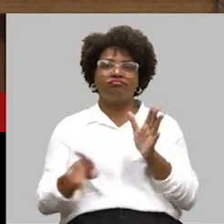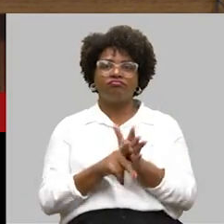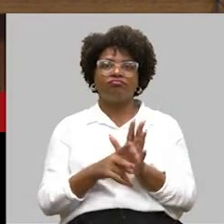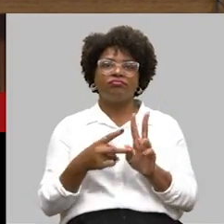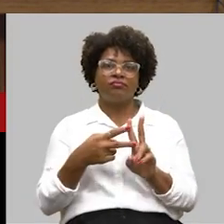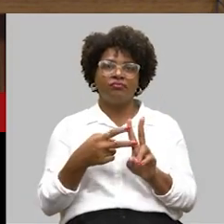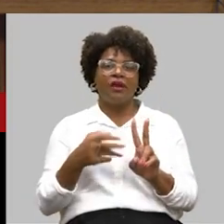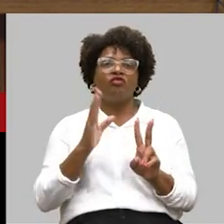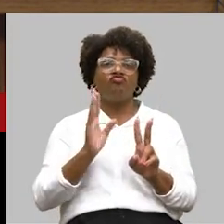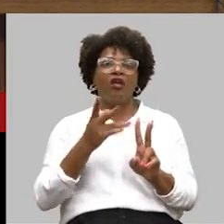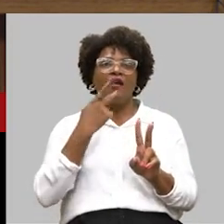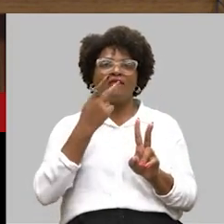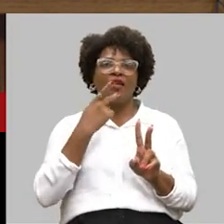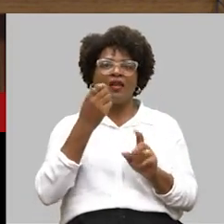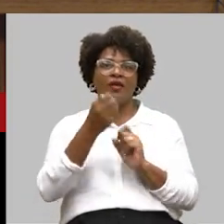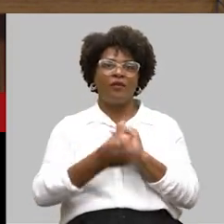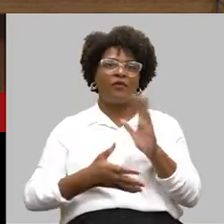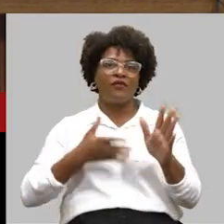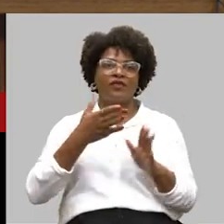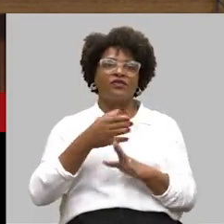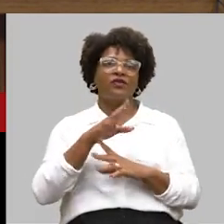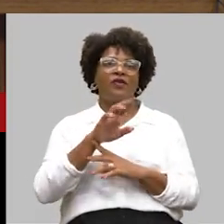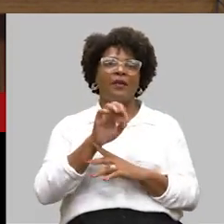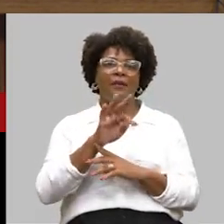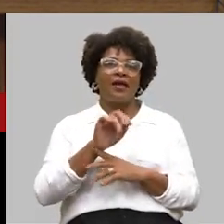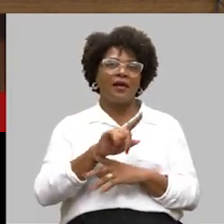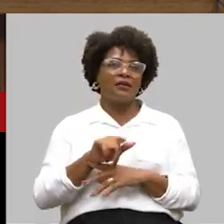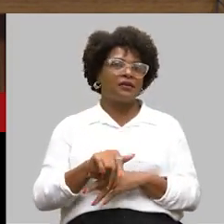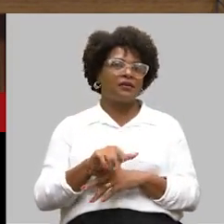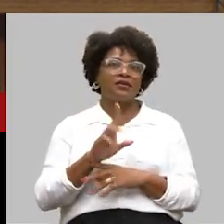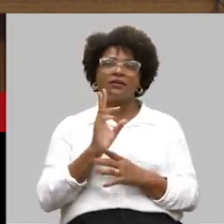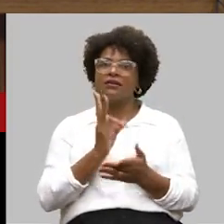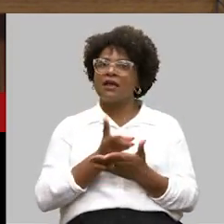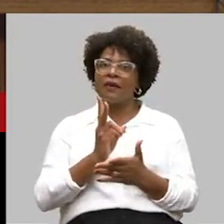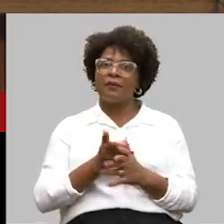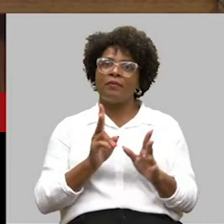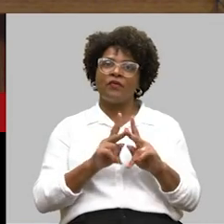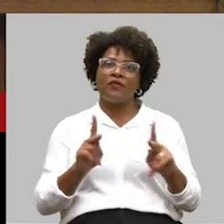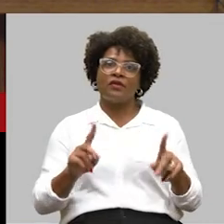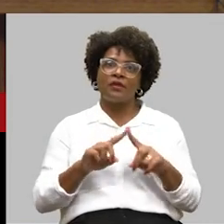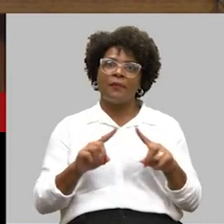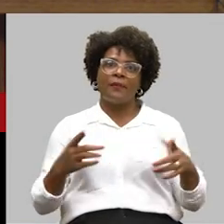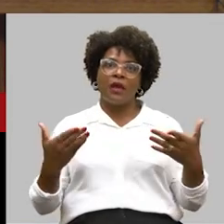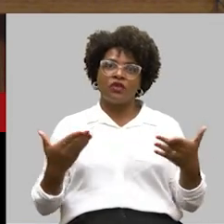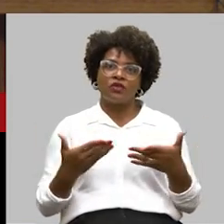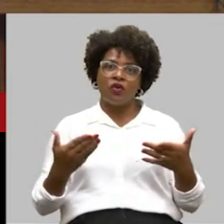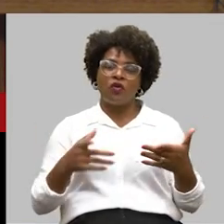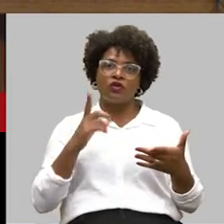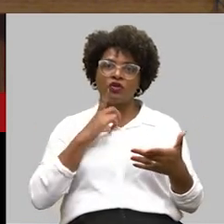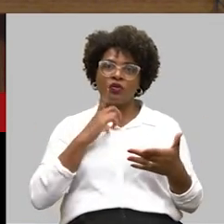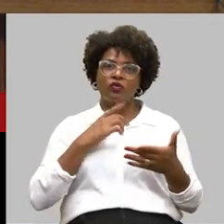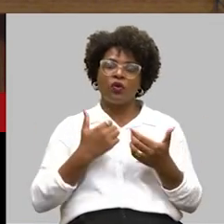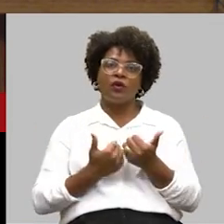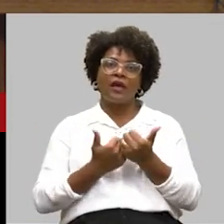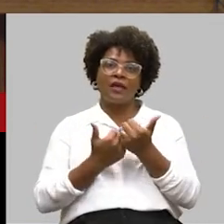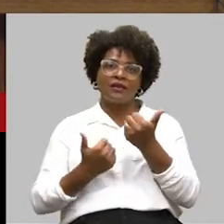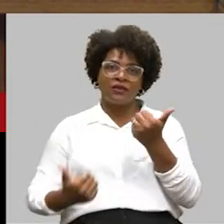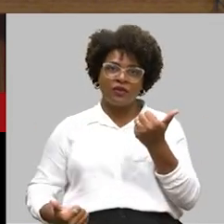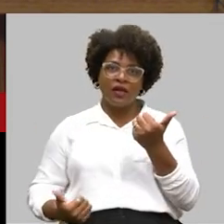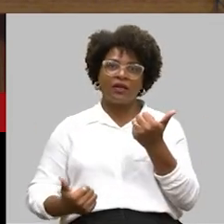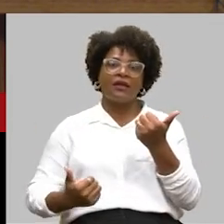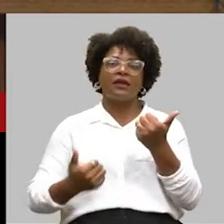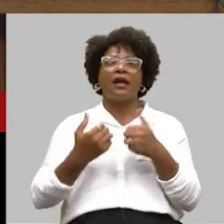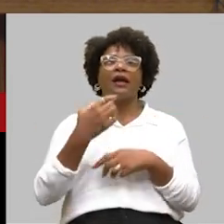uma vez professora né professora Beatriz sempre professora mas atualmente eu tô na assessoria da deputada Federal Célia